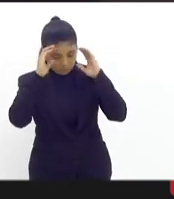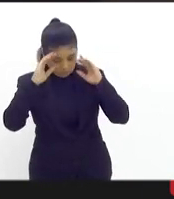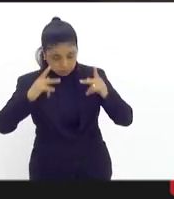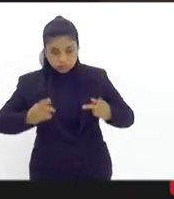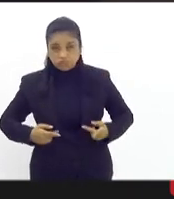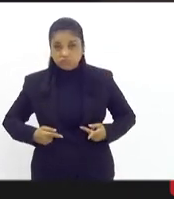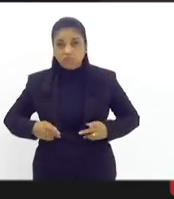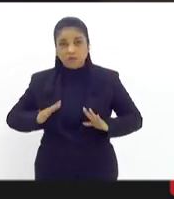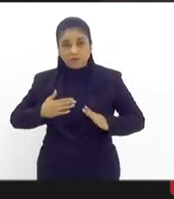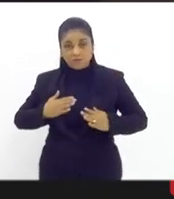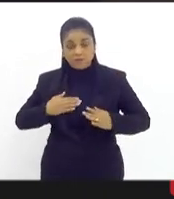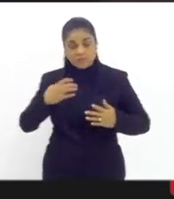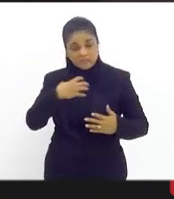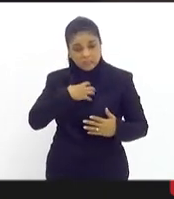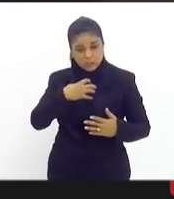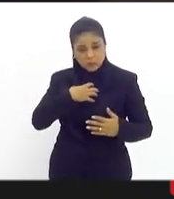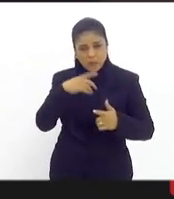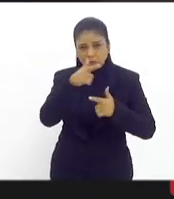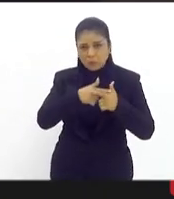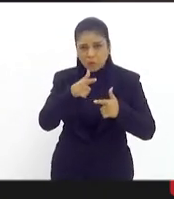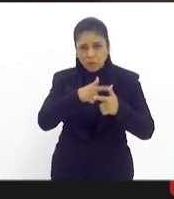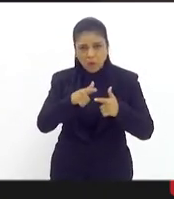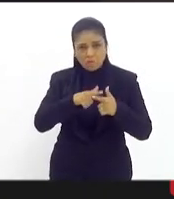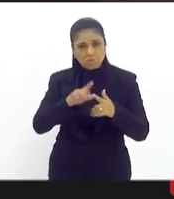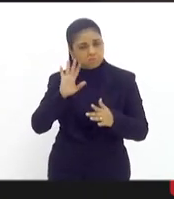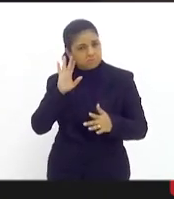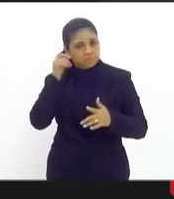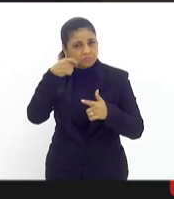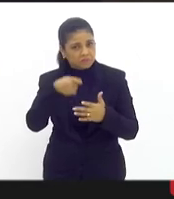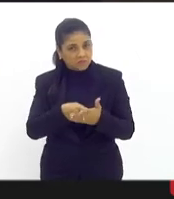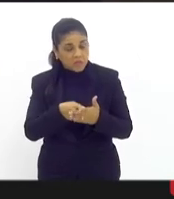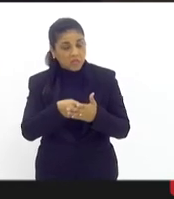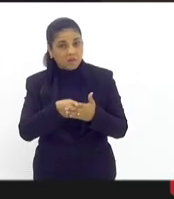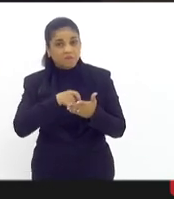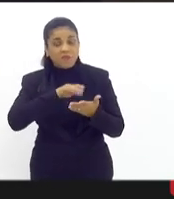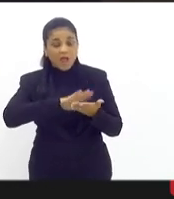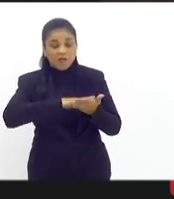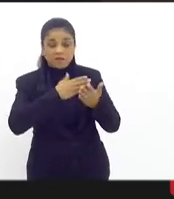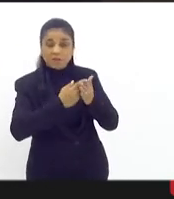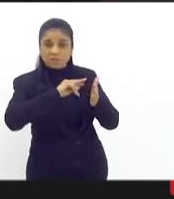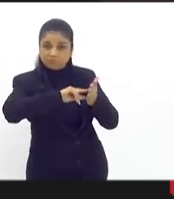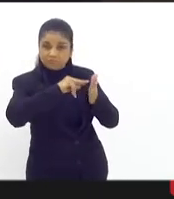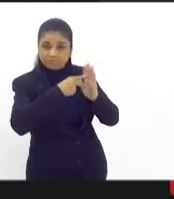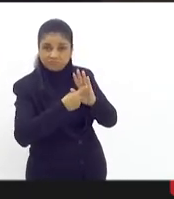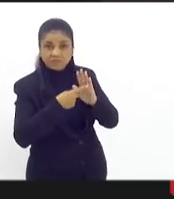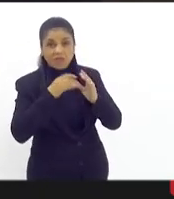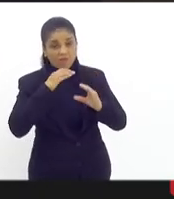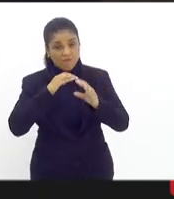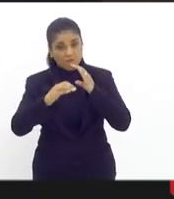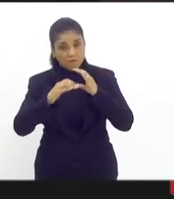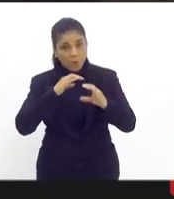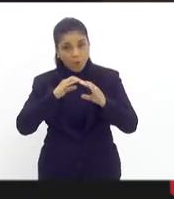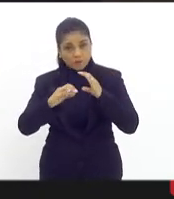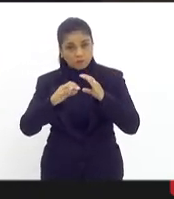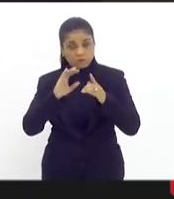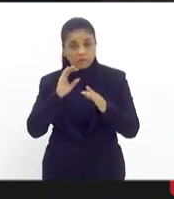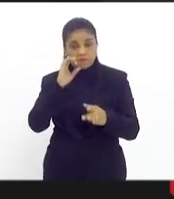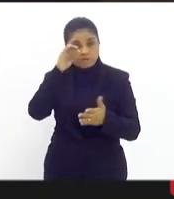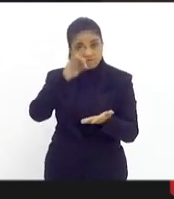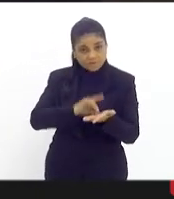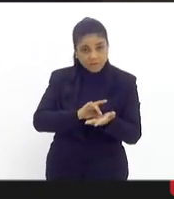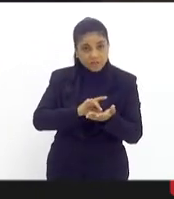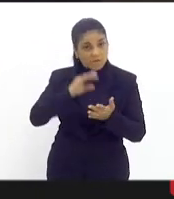de lidar com seus próprios sentimentos e problemas, a capacidade de interpretação da informação, que nada mais é que uma capacidade de interpretação da realidade,